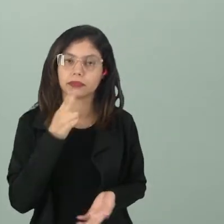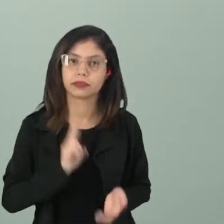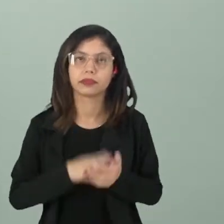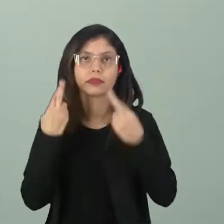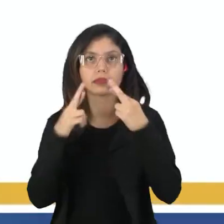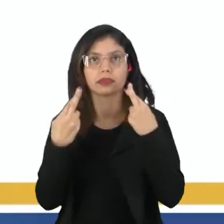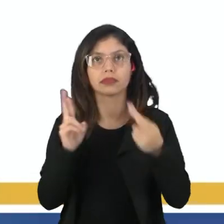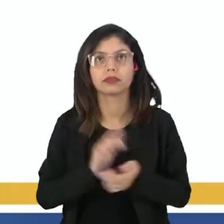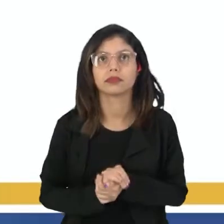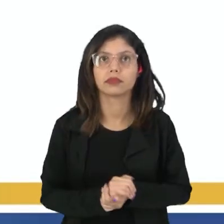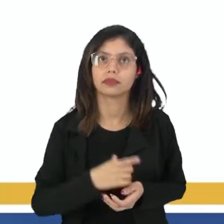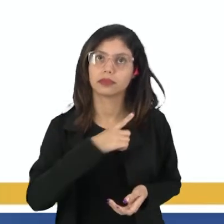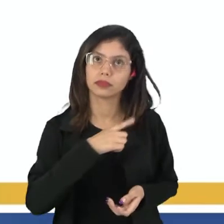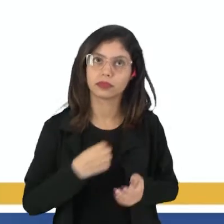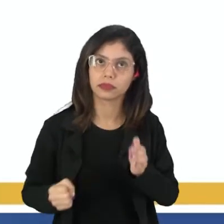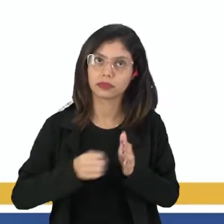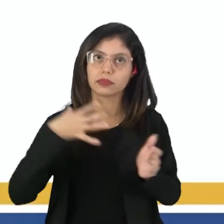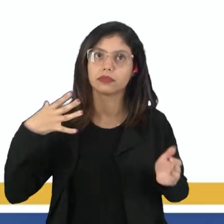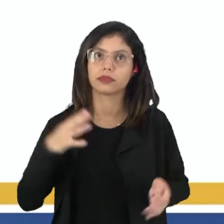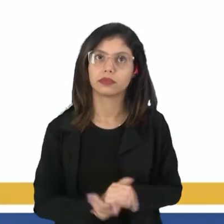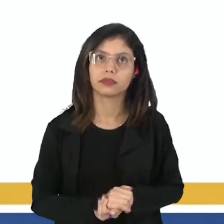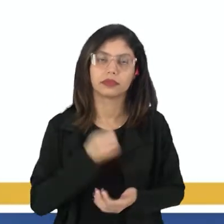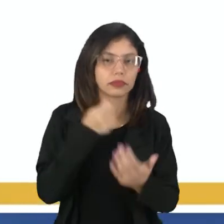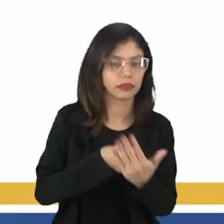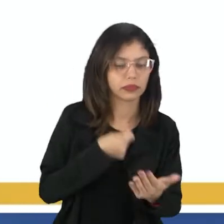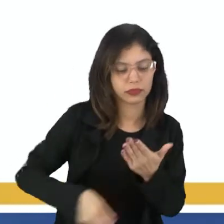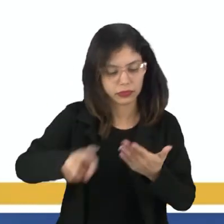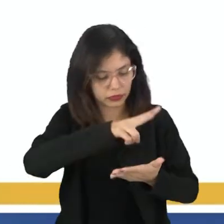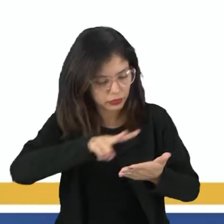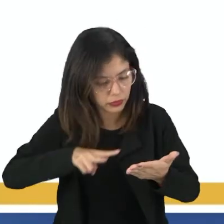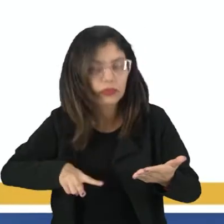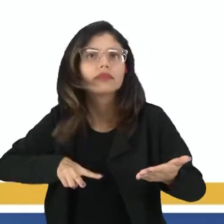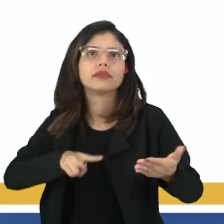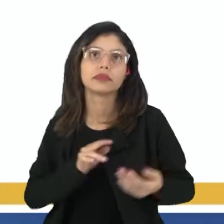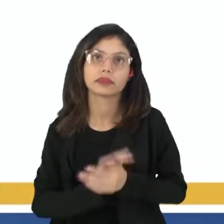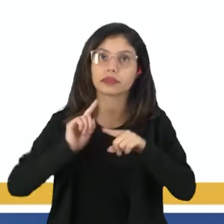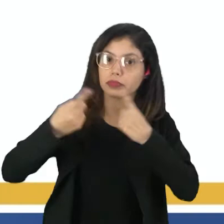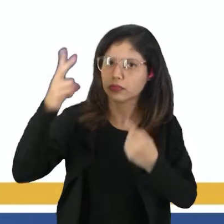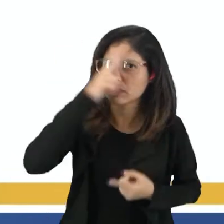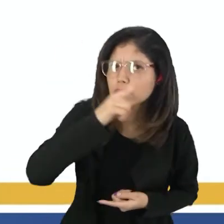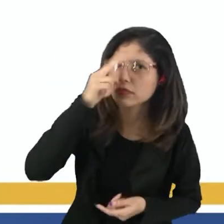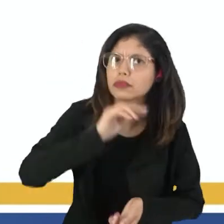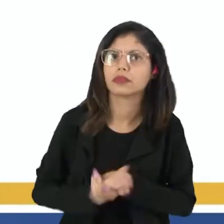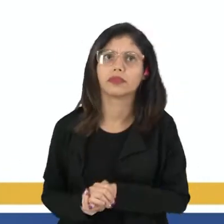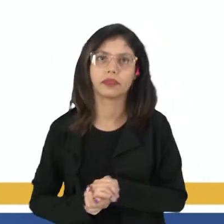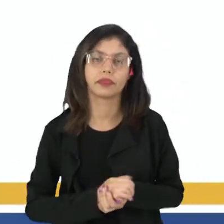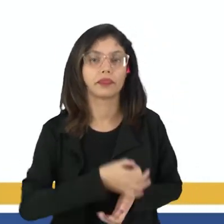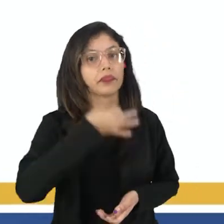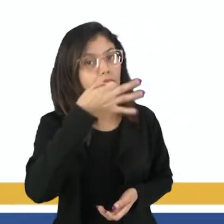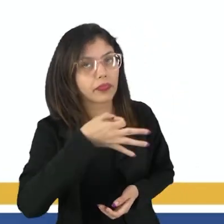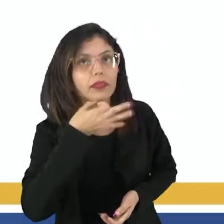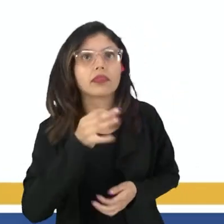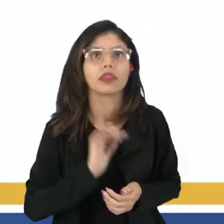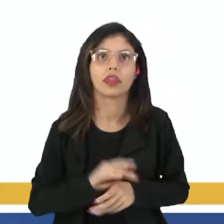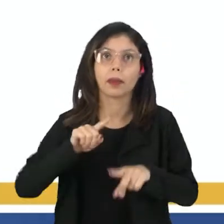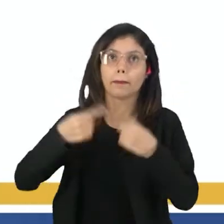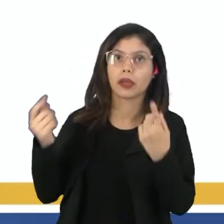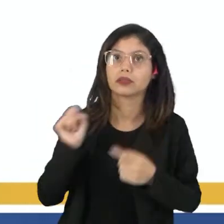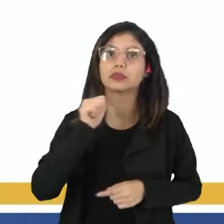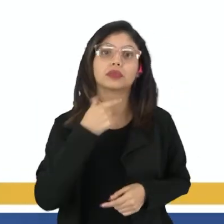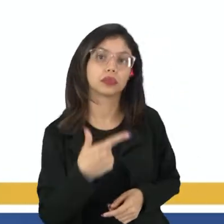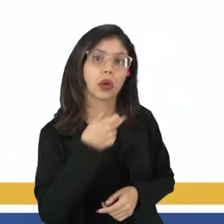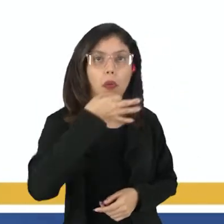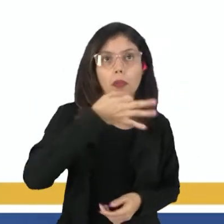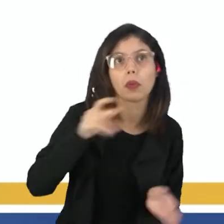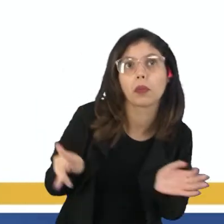A carta de reclamação requer argumentos para convencer o interlocutor, mas lembre-se de que argumentar é mais do que